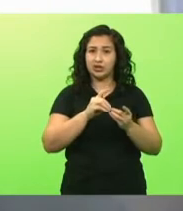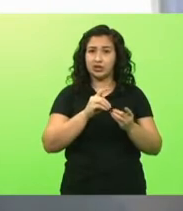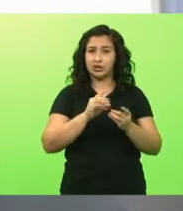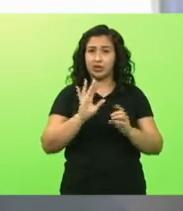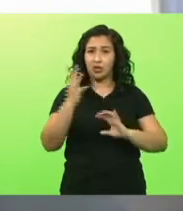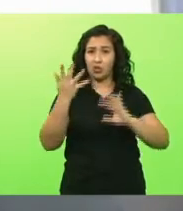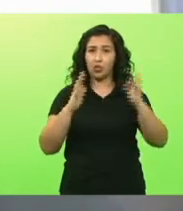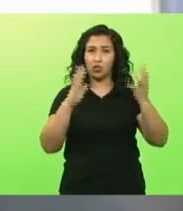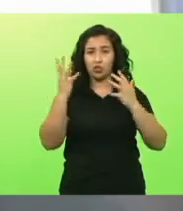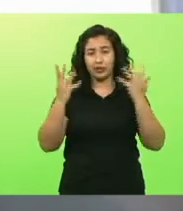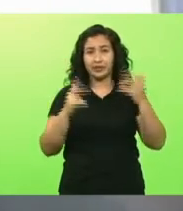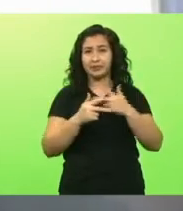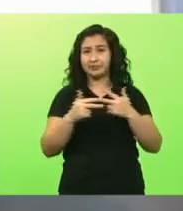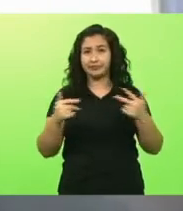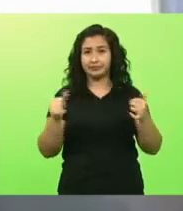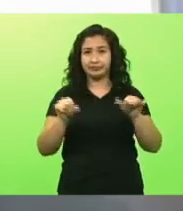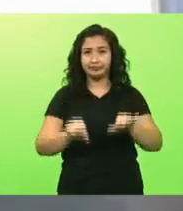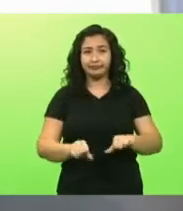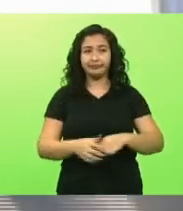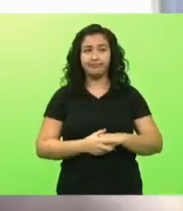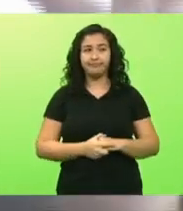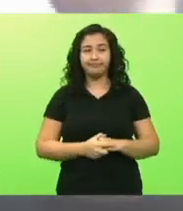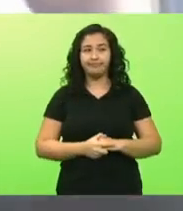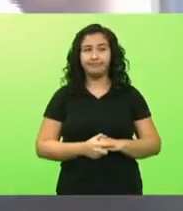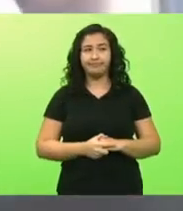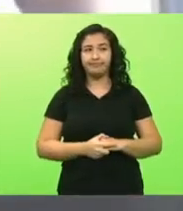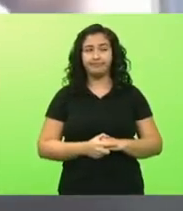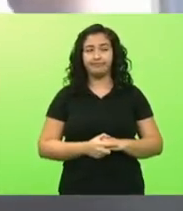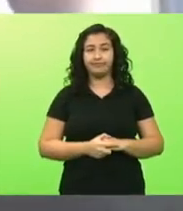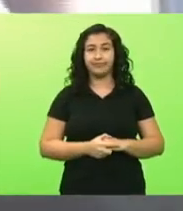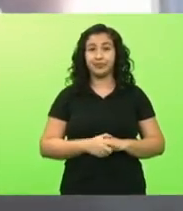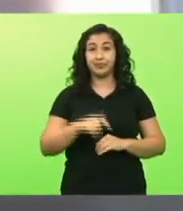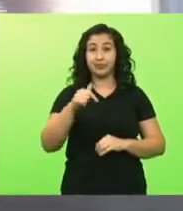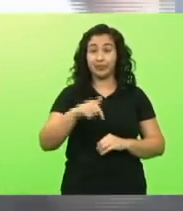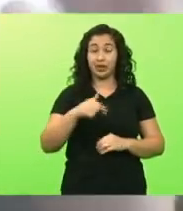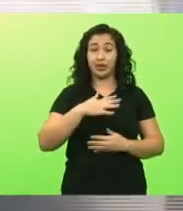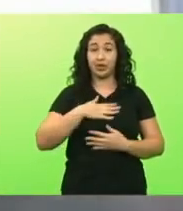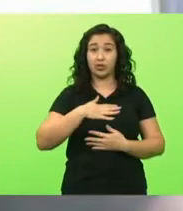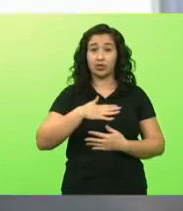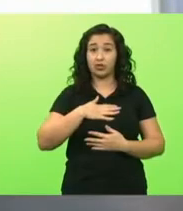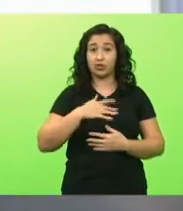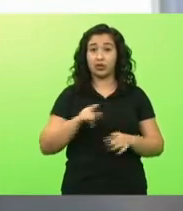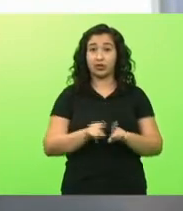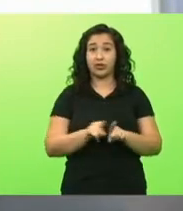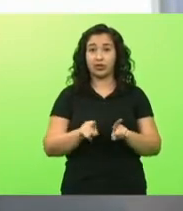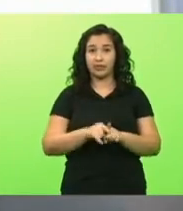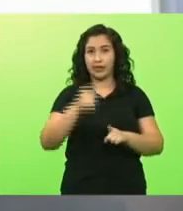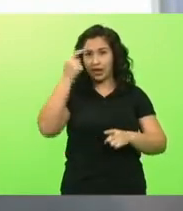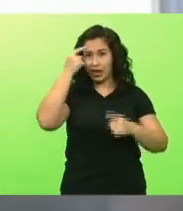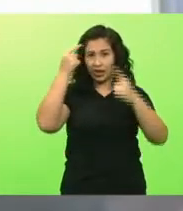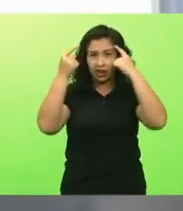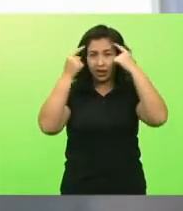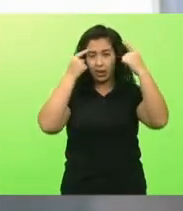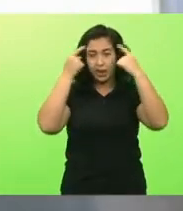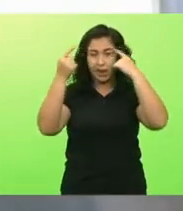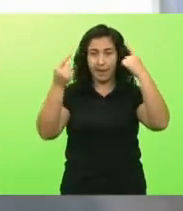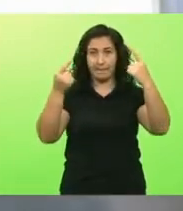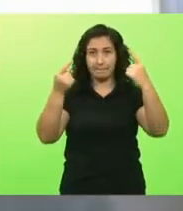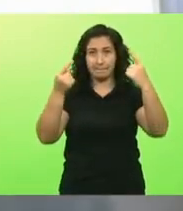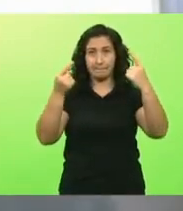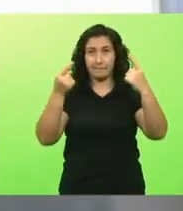eventos extremos. Aqui gostaria também de relembrar,